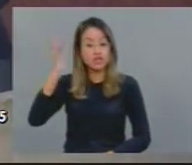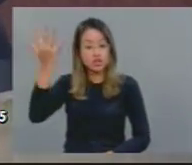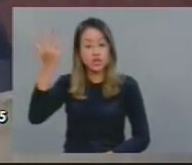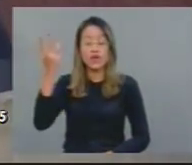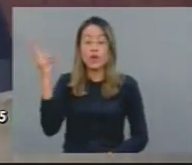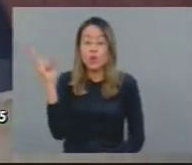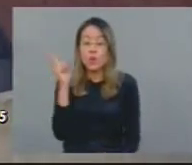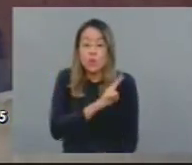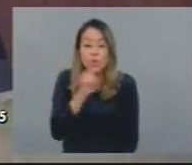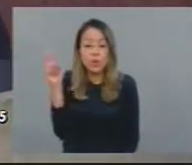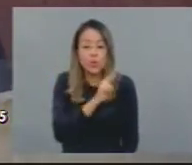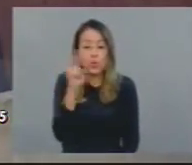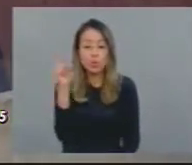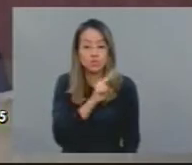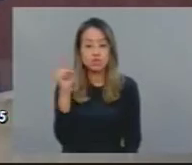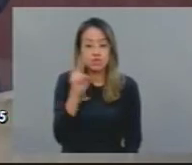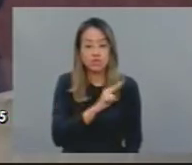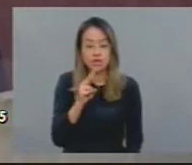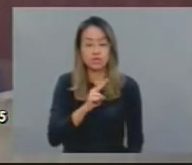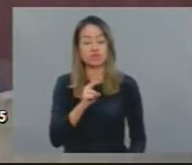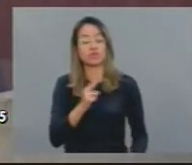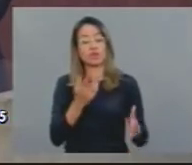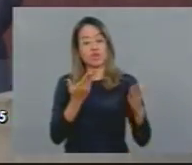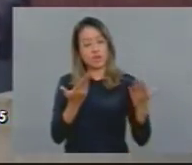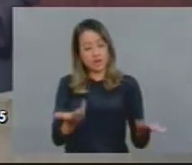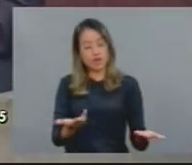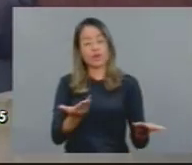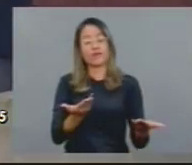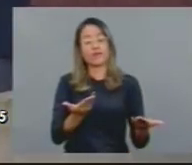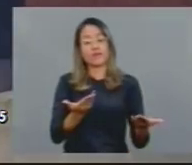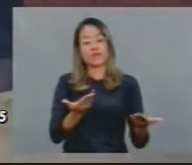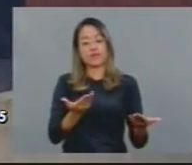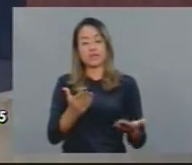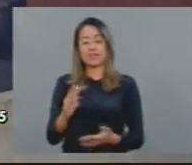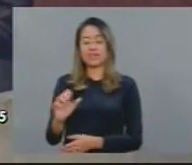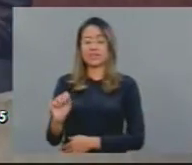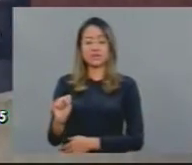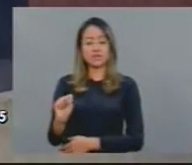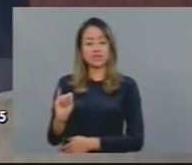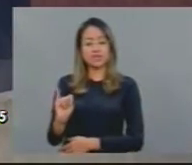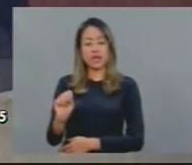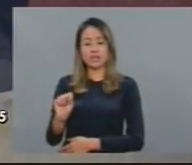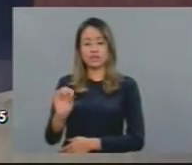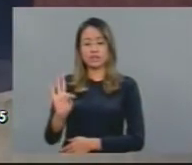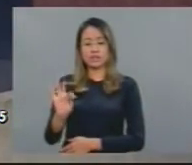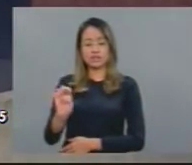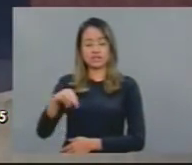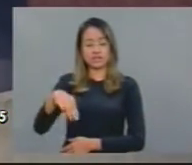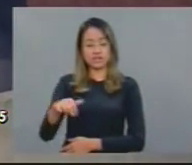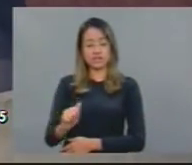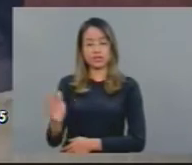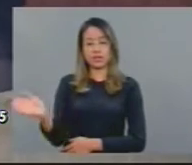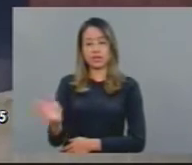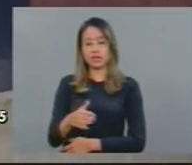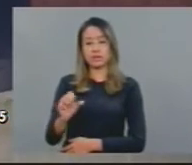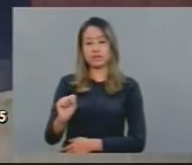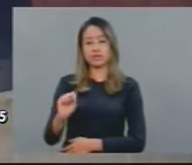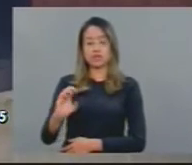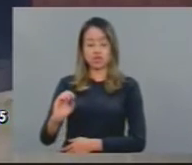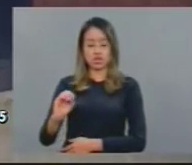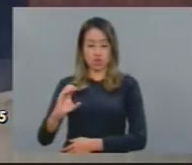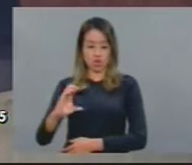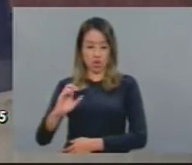sociedade, é custo alto e violência. Isso já foi falado à vice-governadora. Já estive